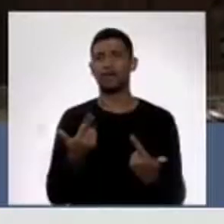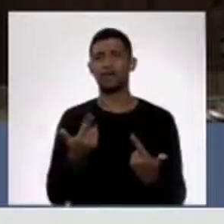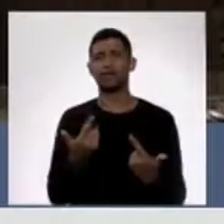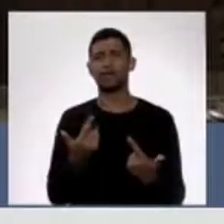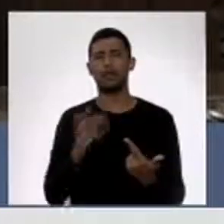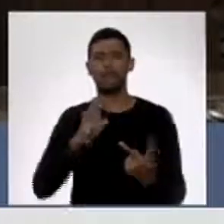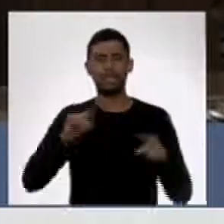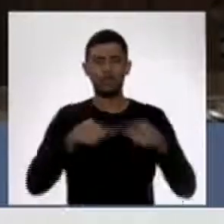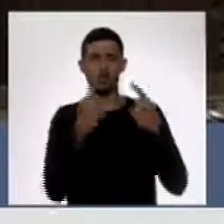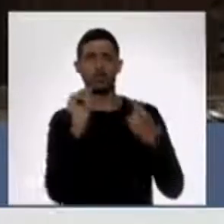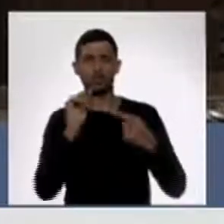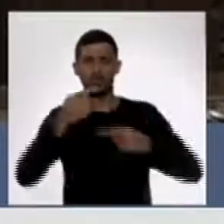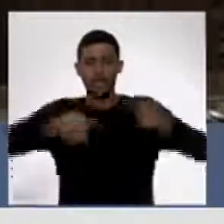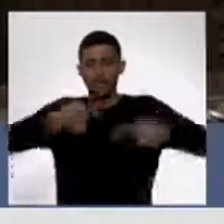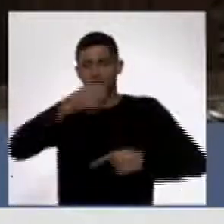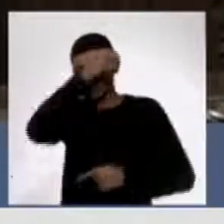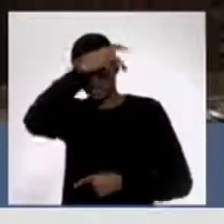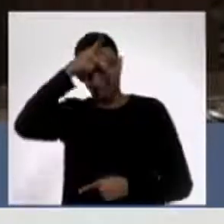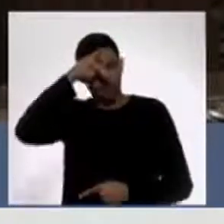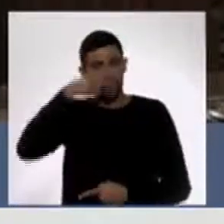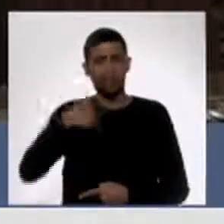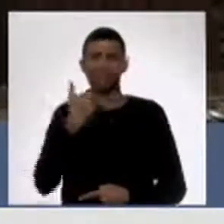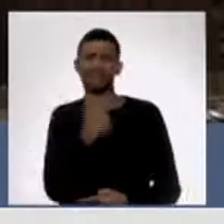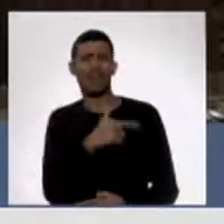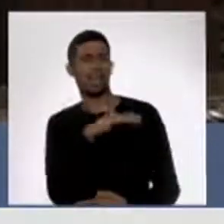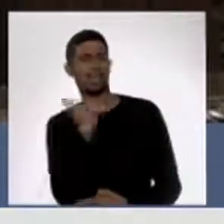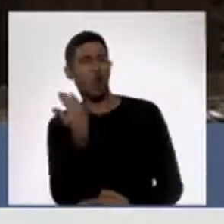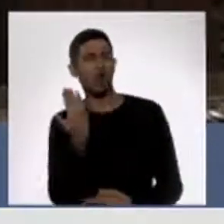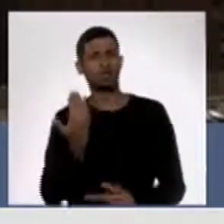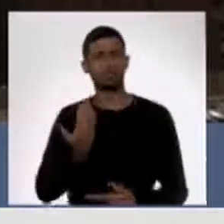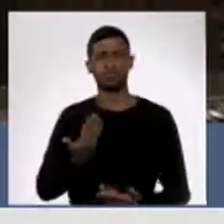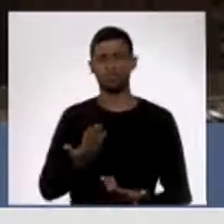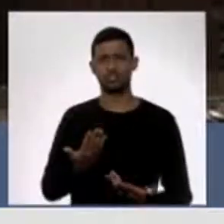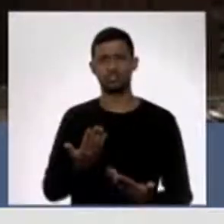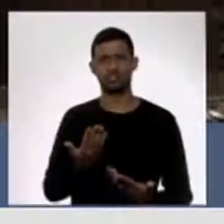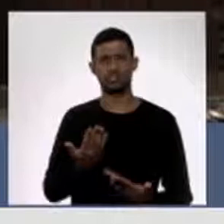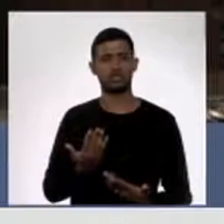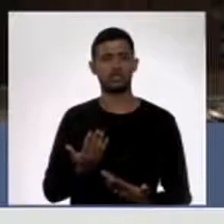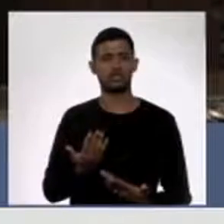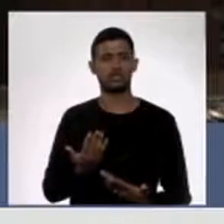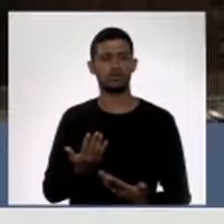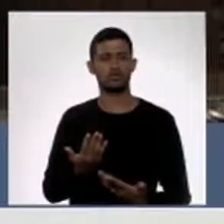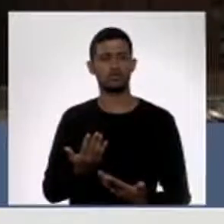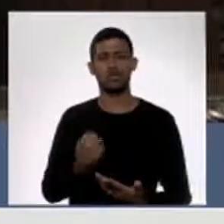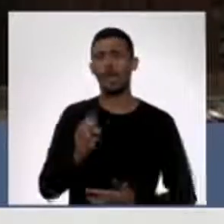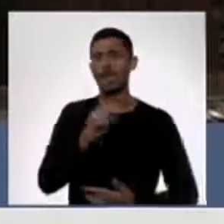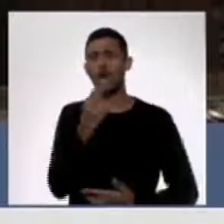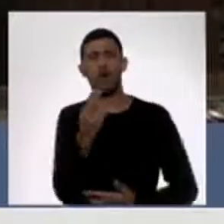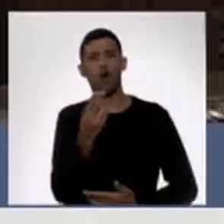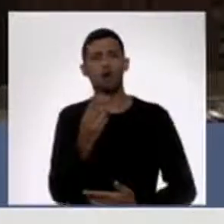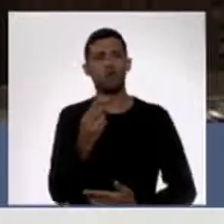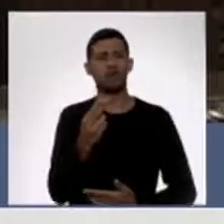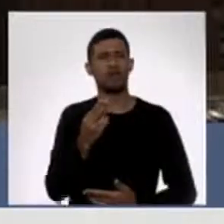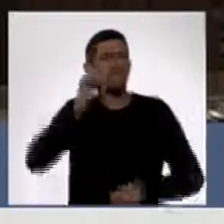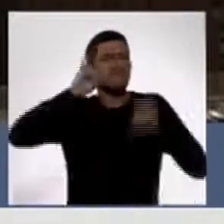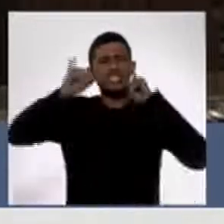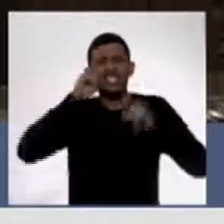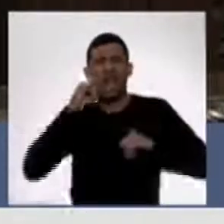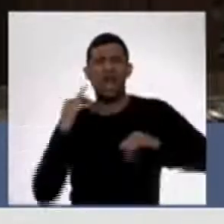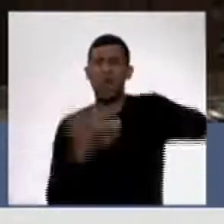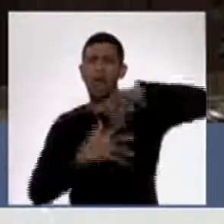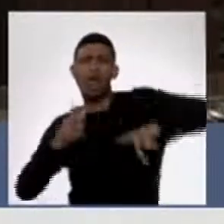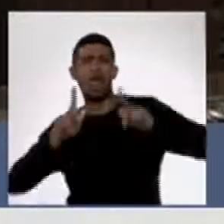públicas de truculência, de morte e de menos fomento a esses